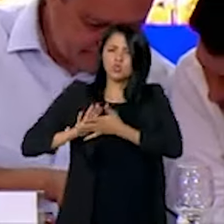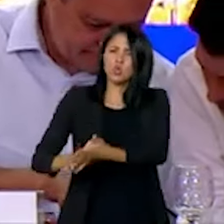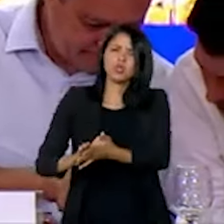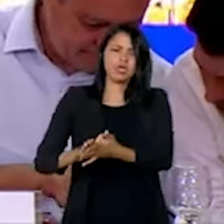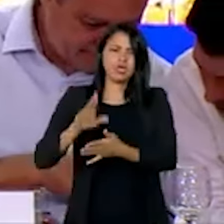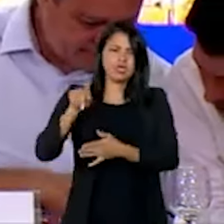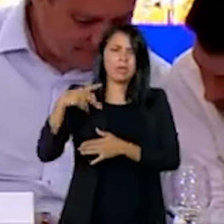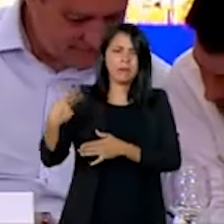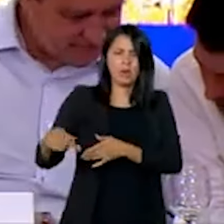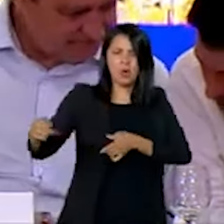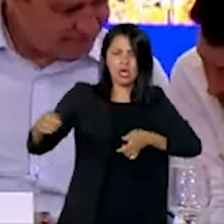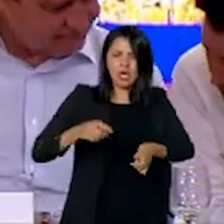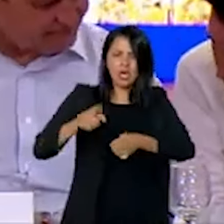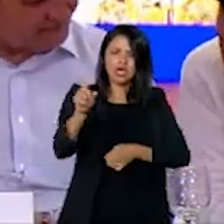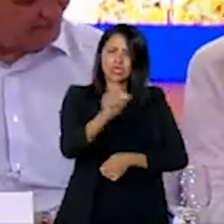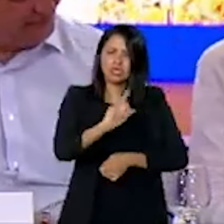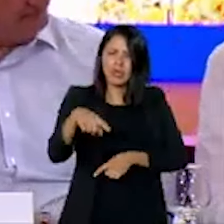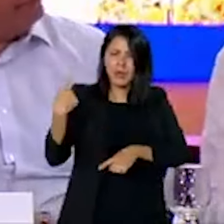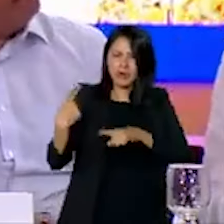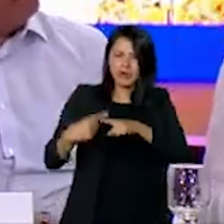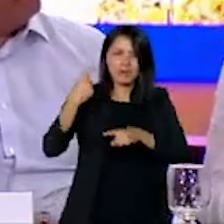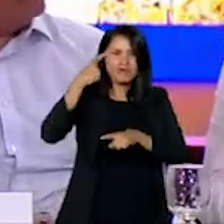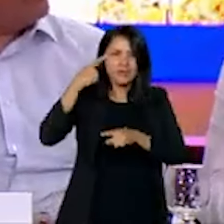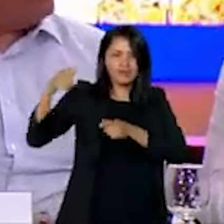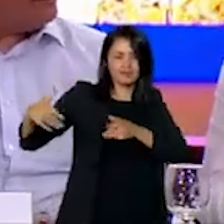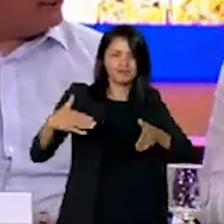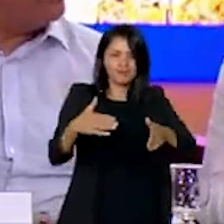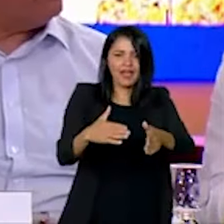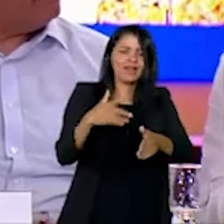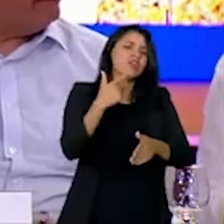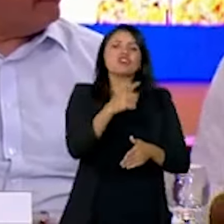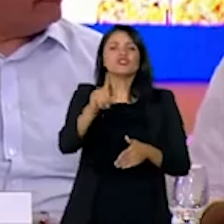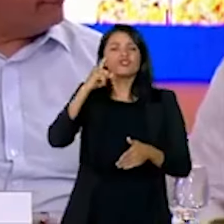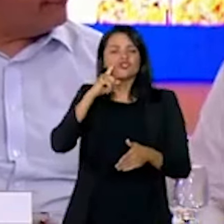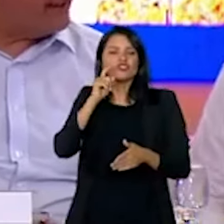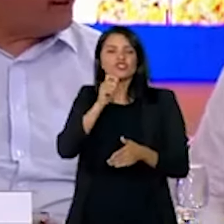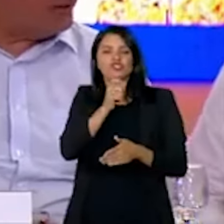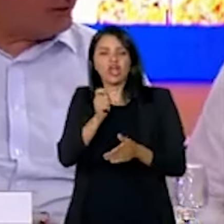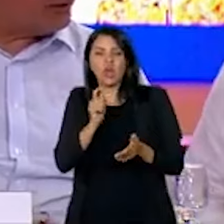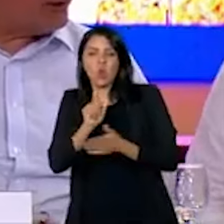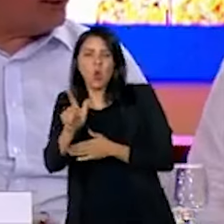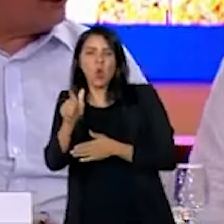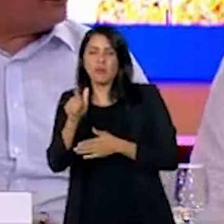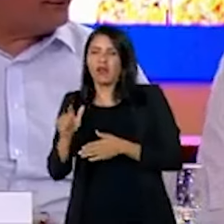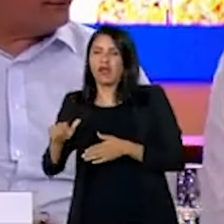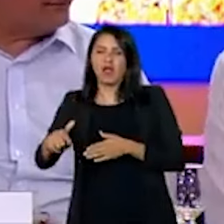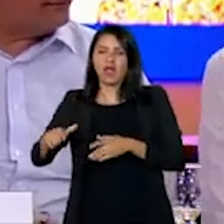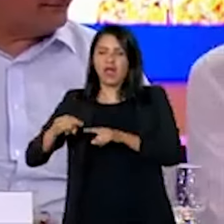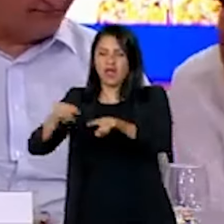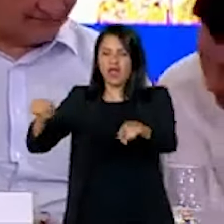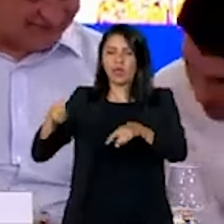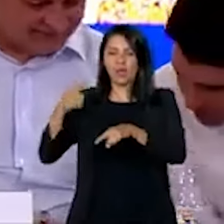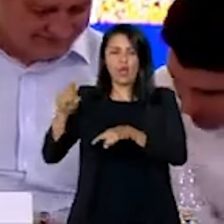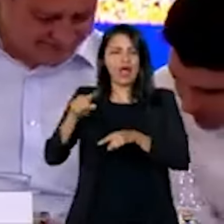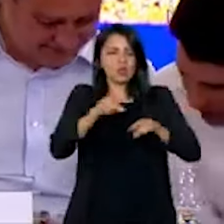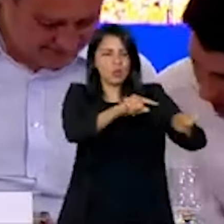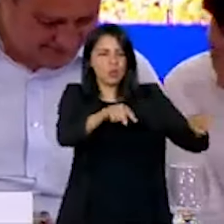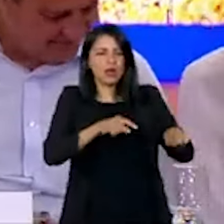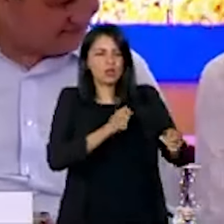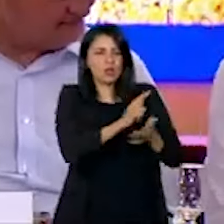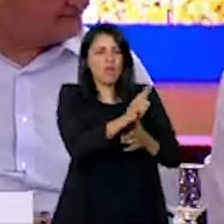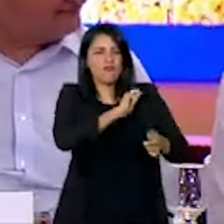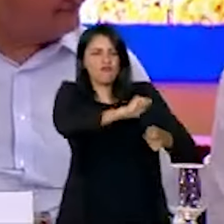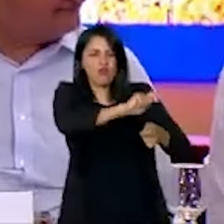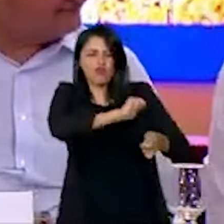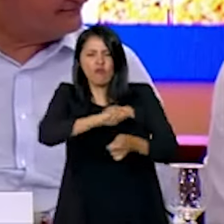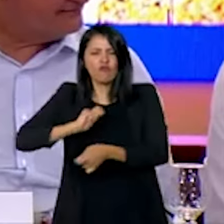por grileiro, que quando a gente pensa em fazer uma estrada, já compra milhares de hectares de um lado, milhares de hectares de outro, já toca fogo